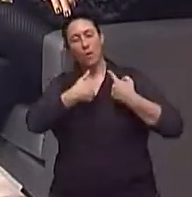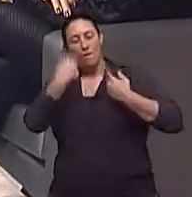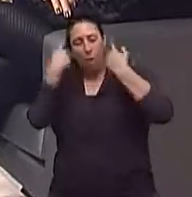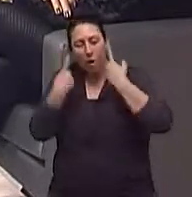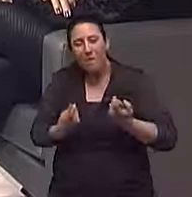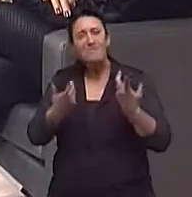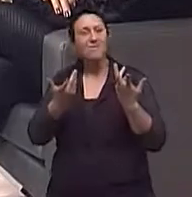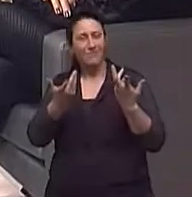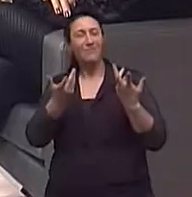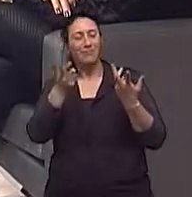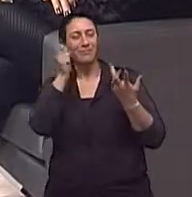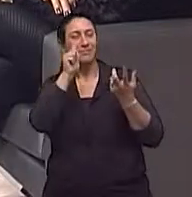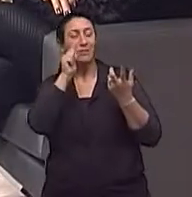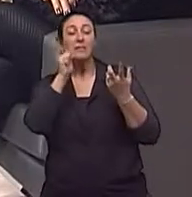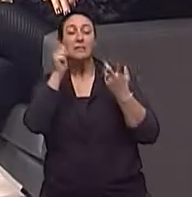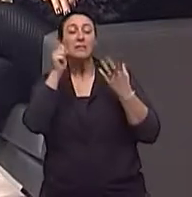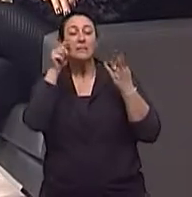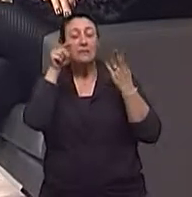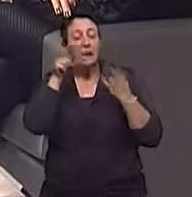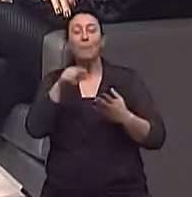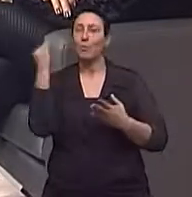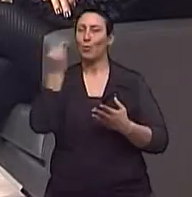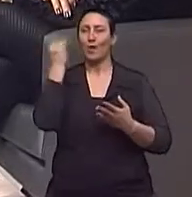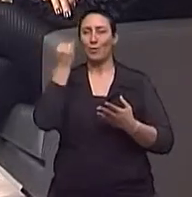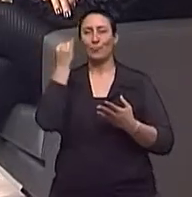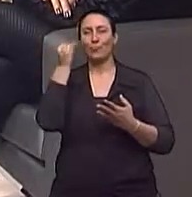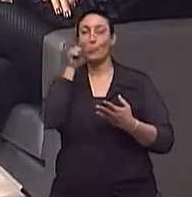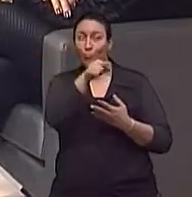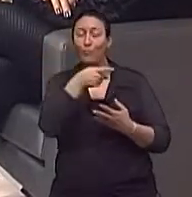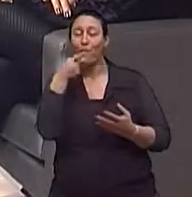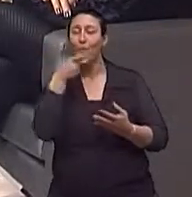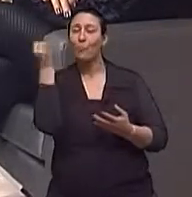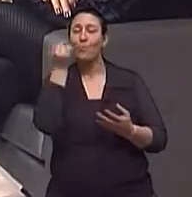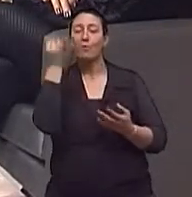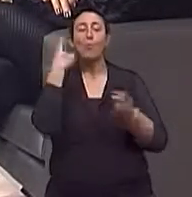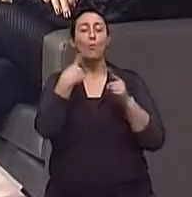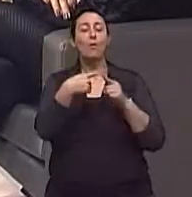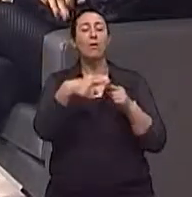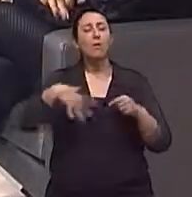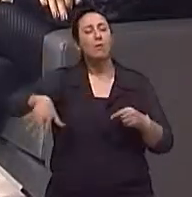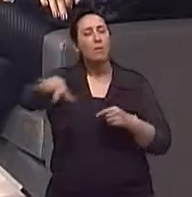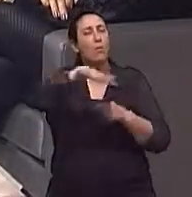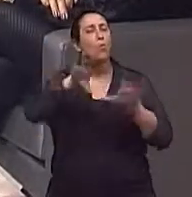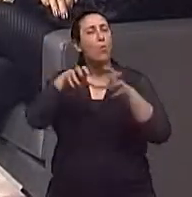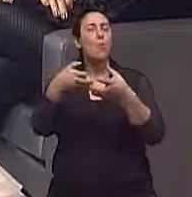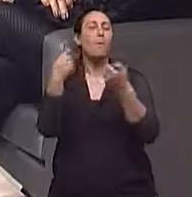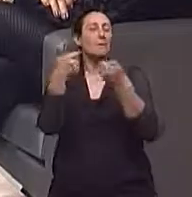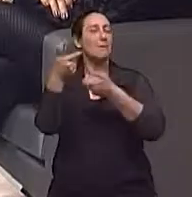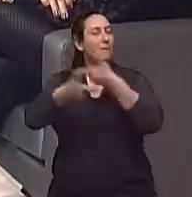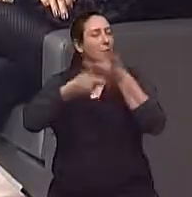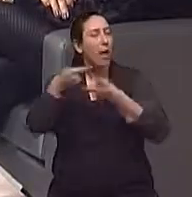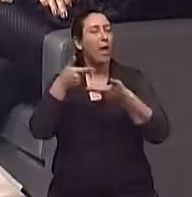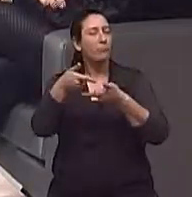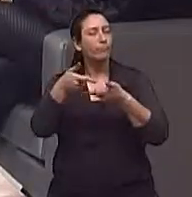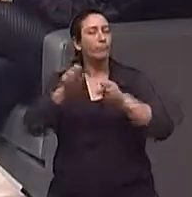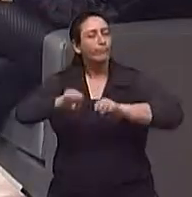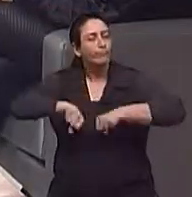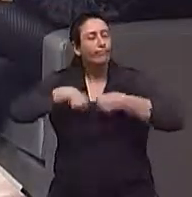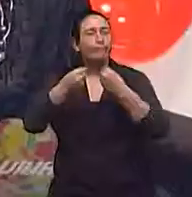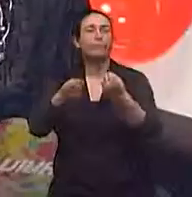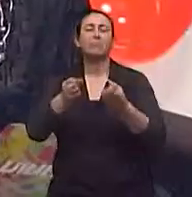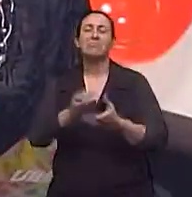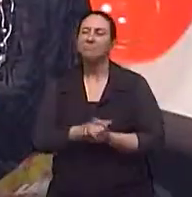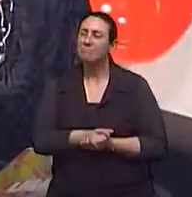Então realmente o que tu traz assim é muito importante a possibilidade do grupo também fazer esse trabalho de fortalecimento das